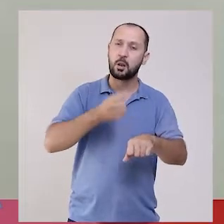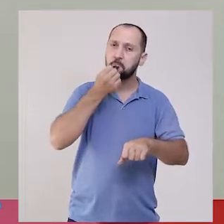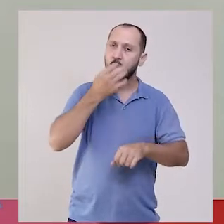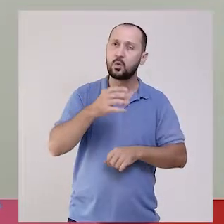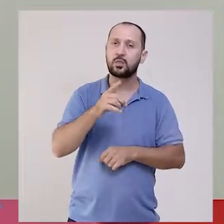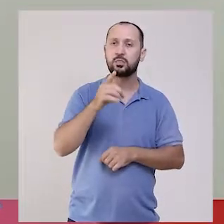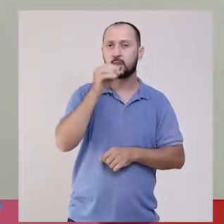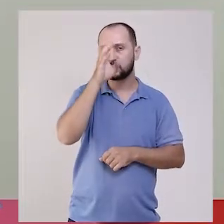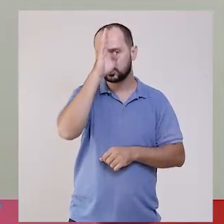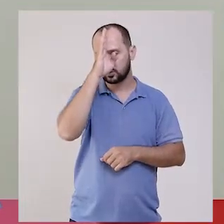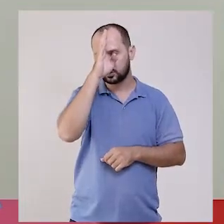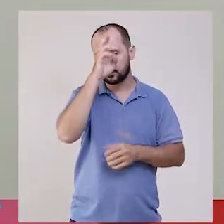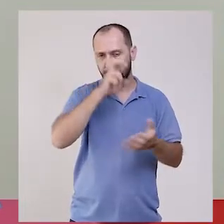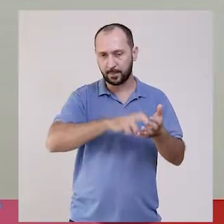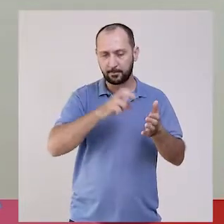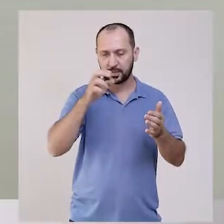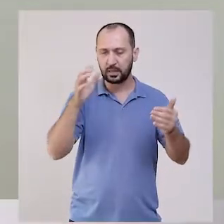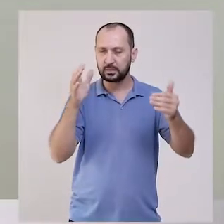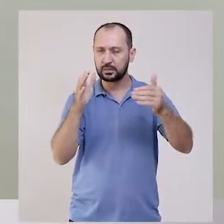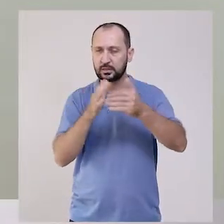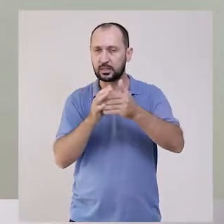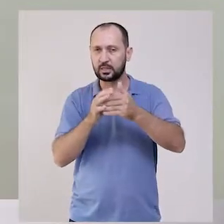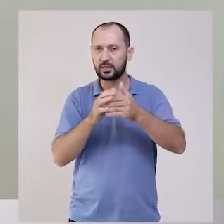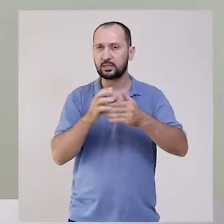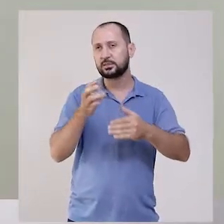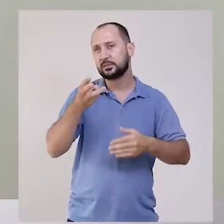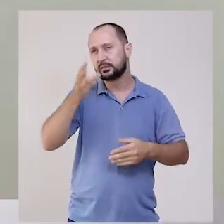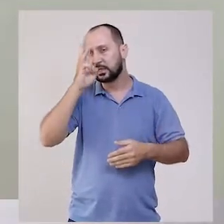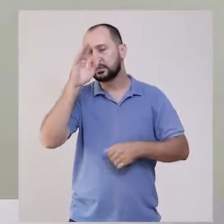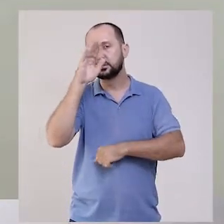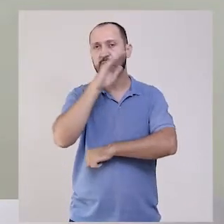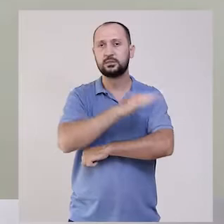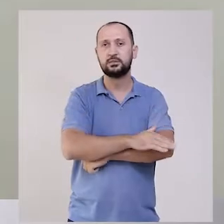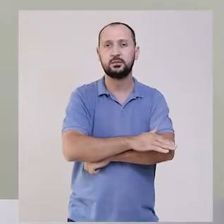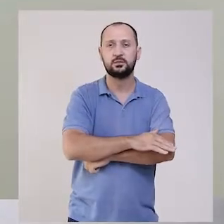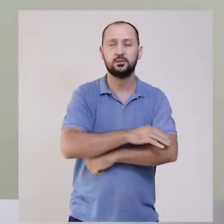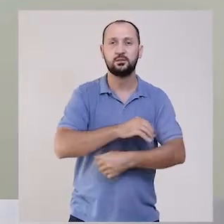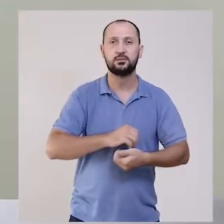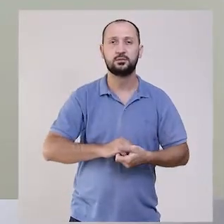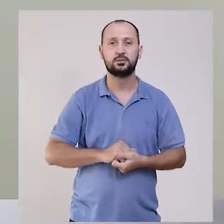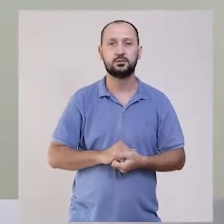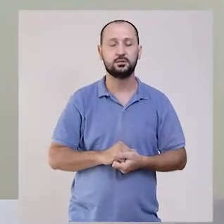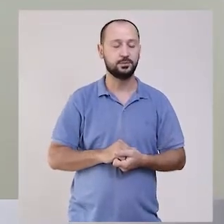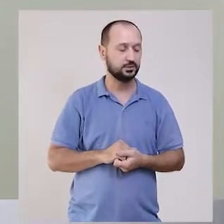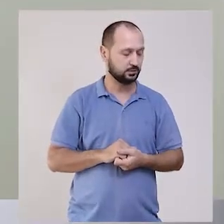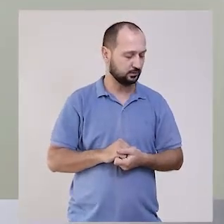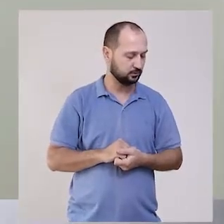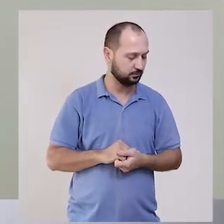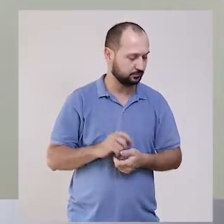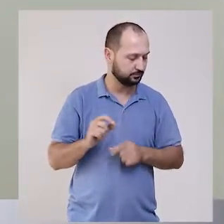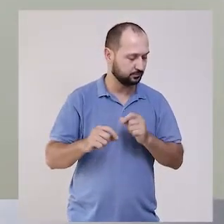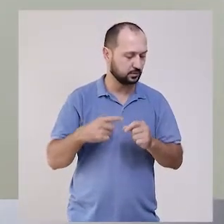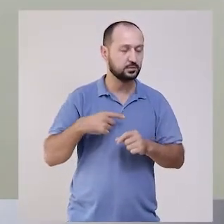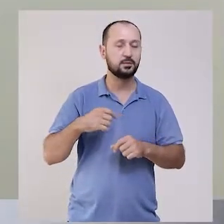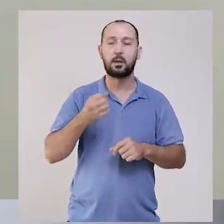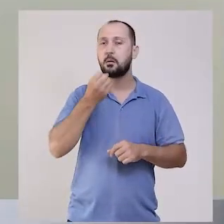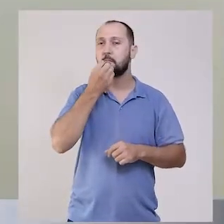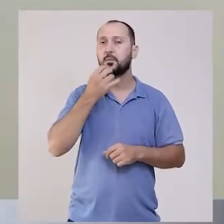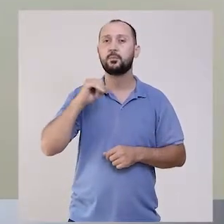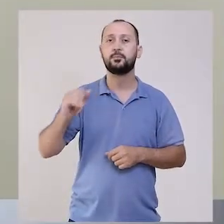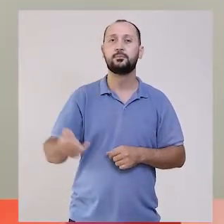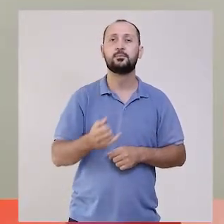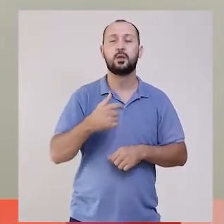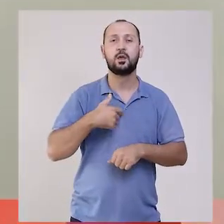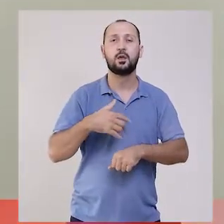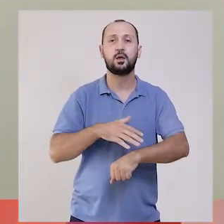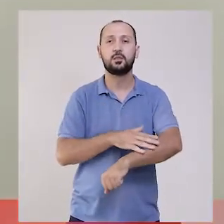da manhã e as 3 horas da tarde, nós temos uma exposição muito grande a raios